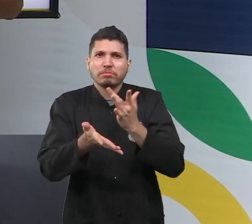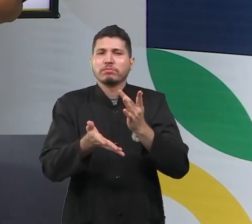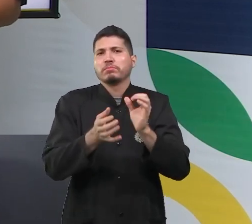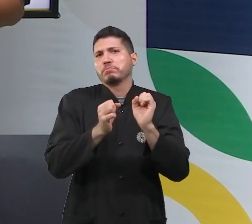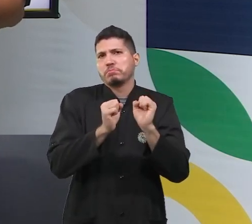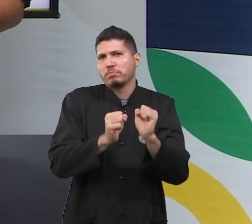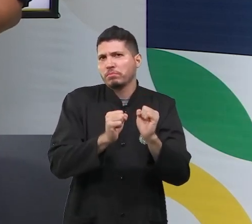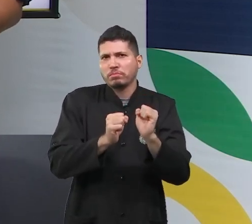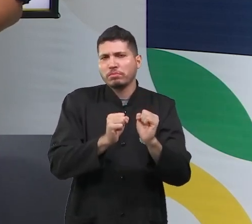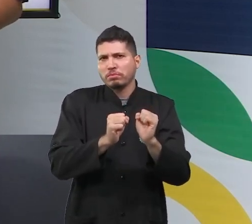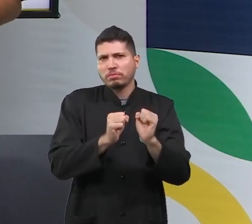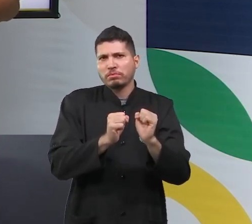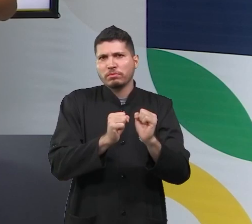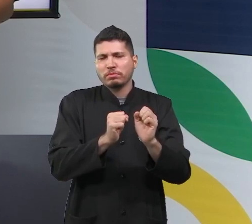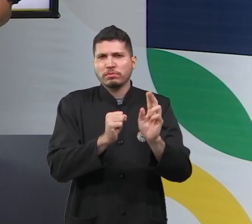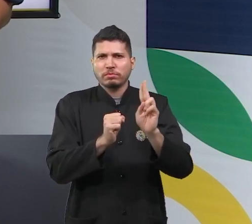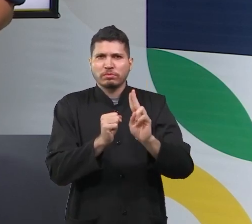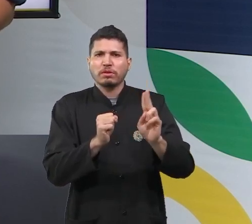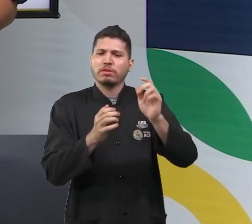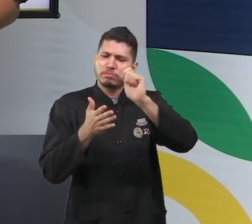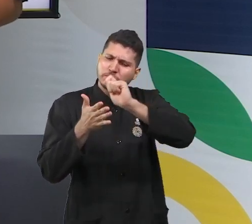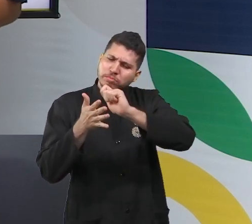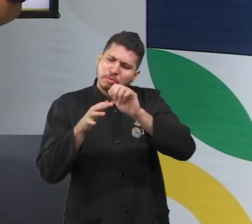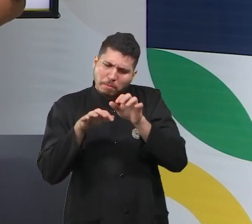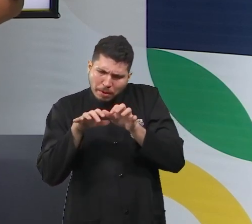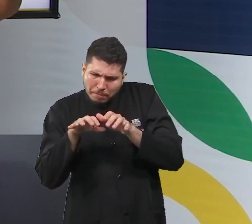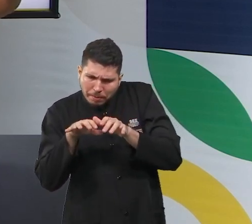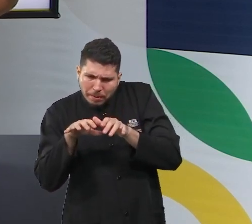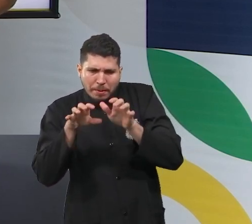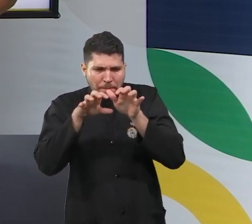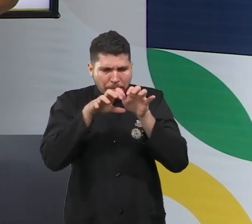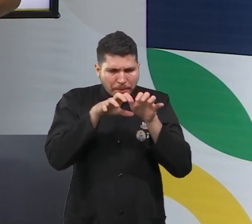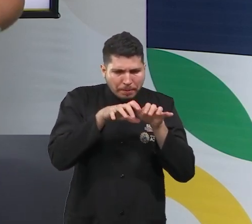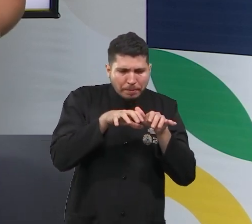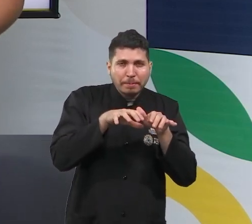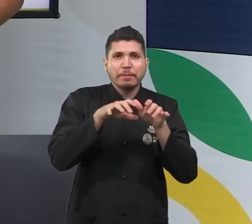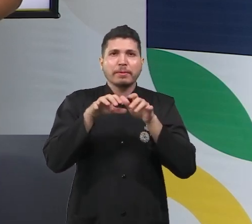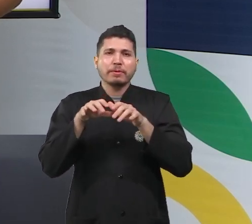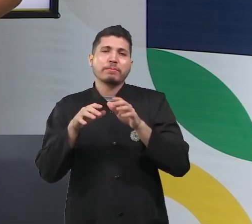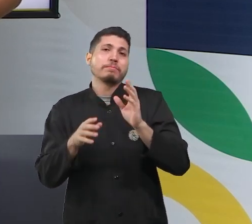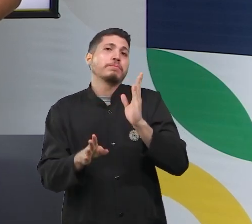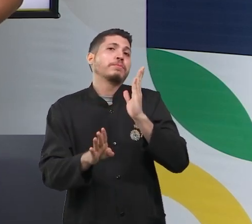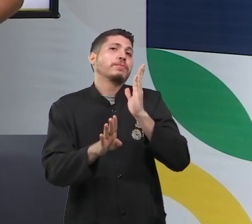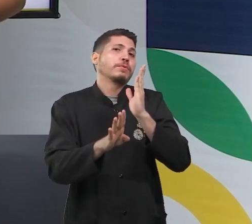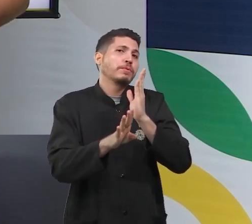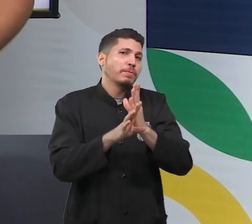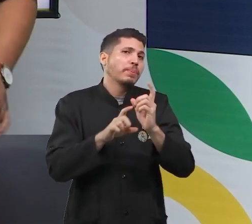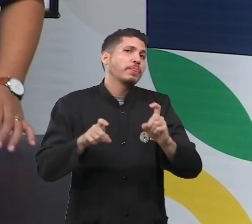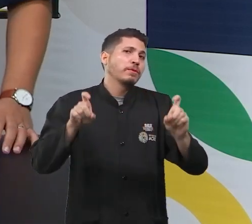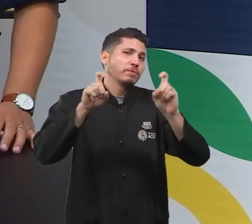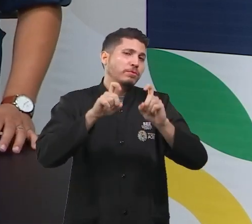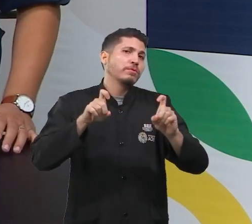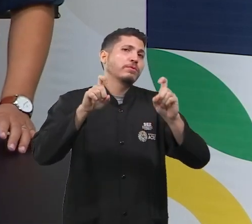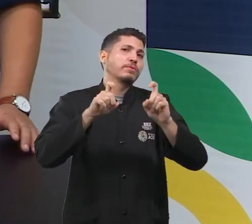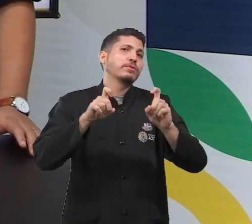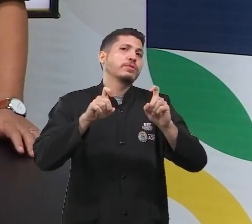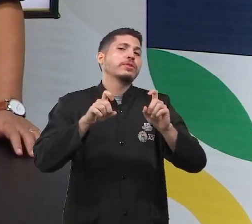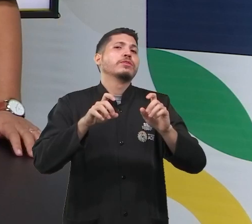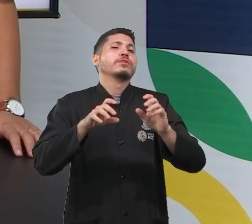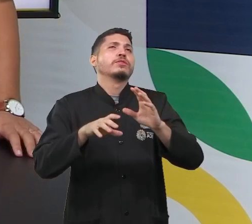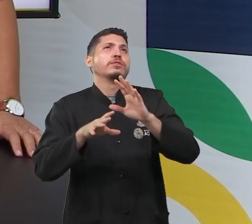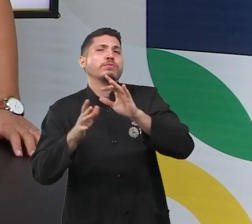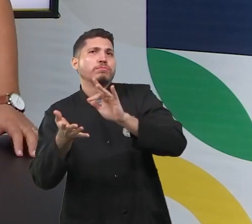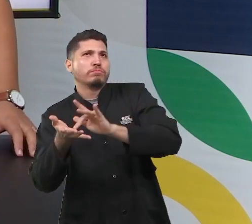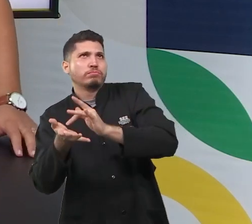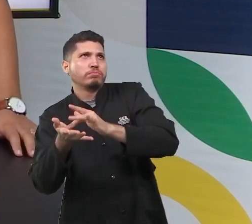para você conseguir anotar melhor. Porque no caso de um tablet ou computador, ele já faz o cálculo para